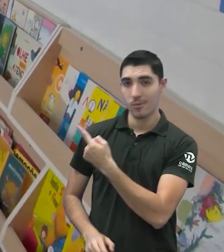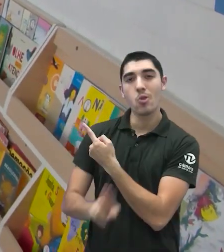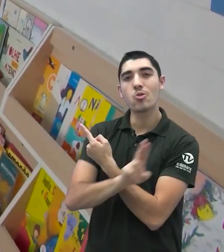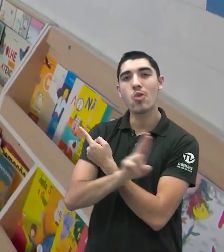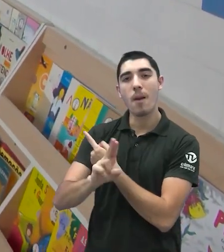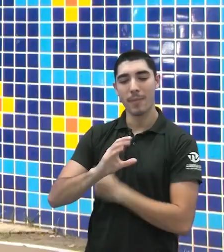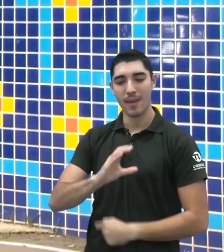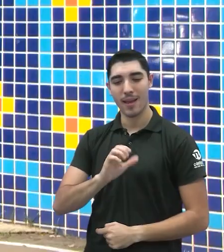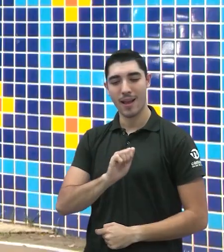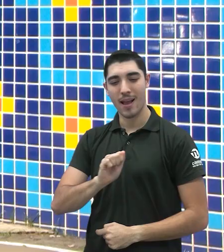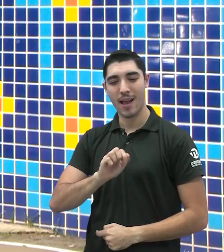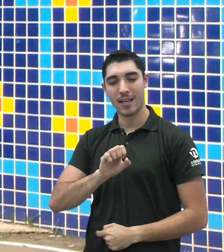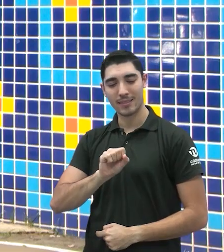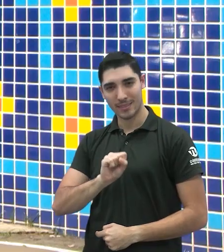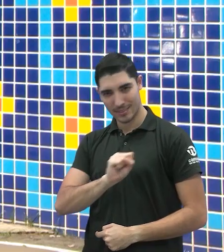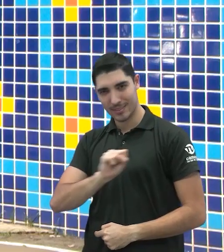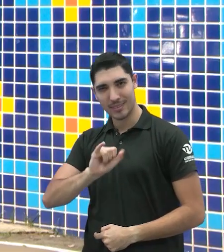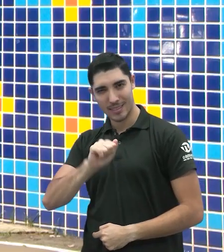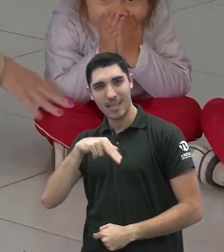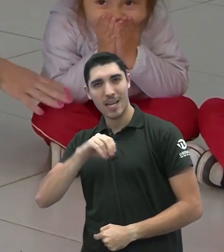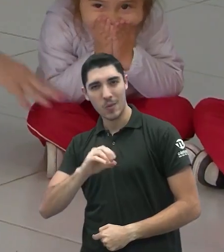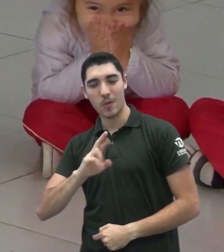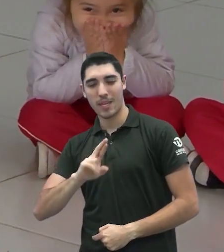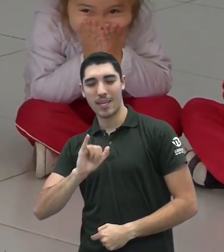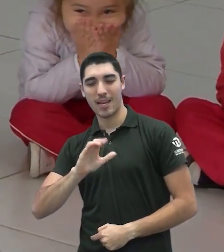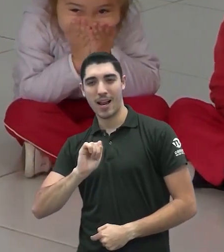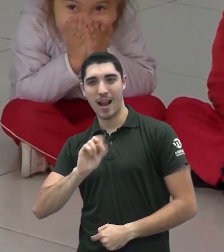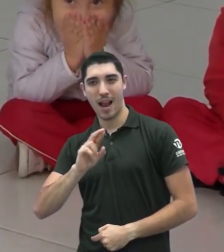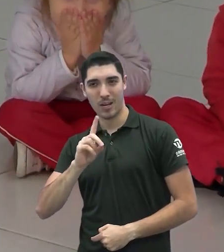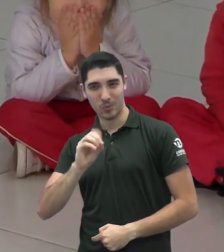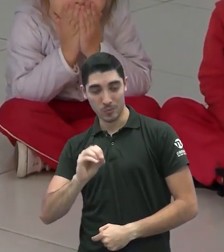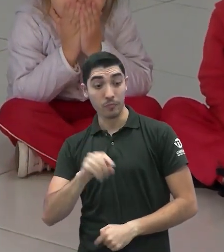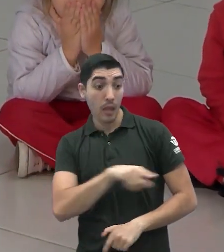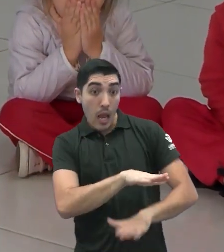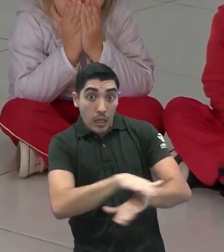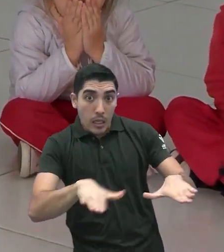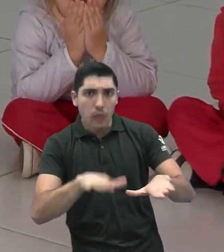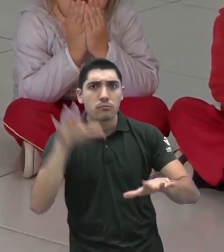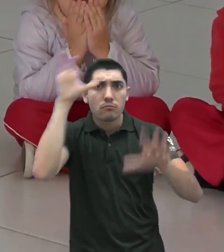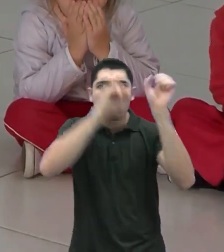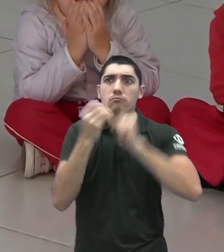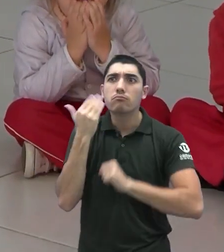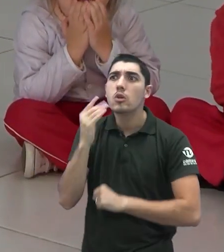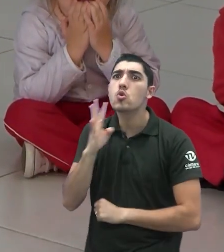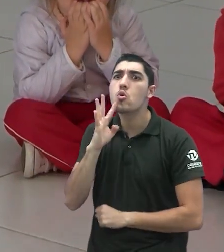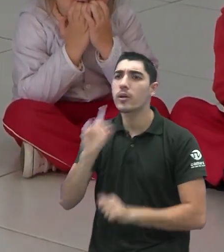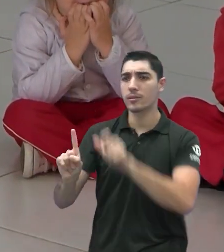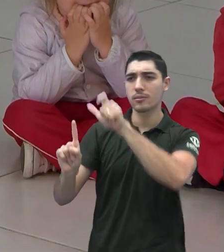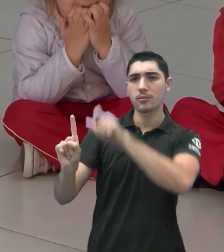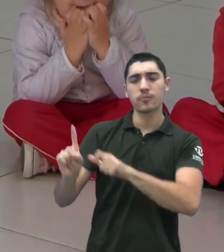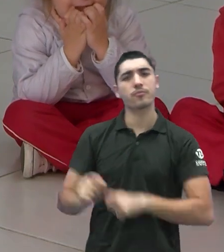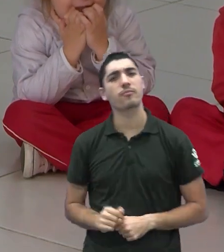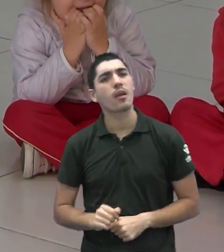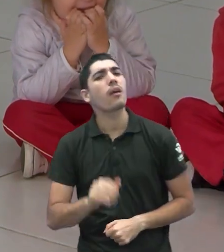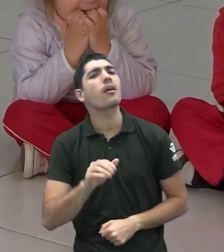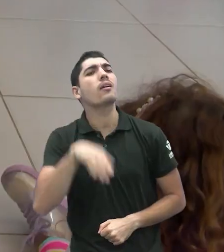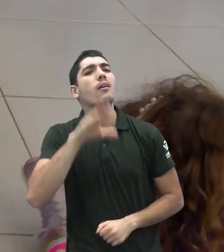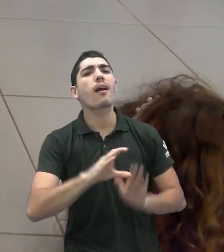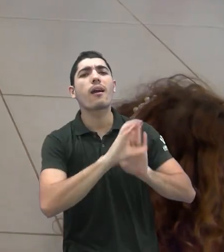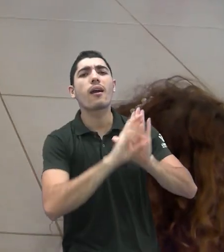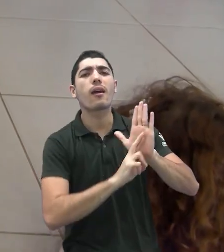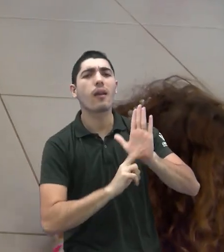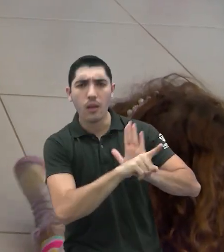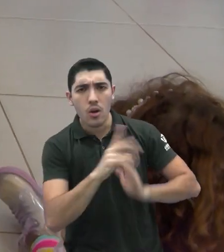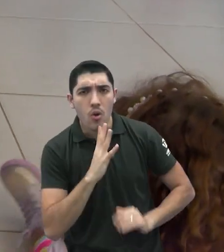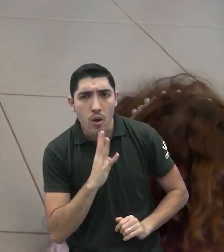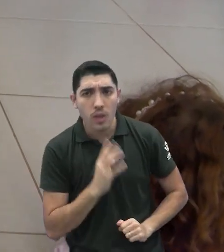Escola Municipal Cassiano Ricardo. Por aqui, as crianças aprendem sobre o escritor desde cedo. Quem